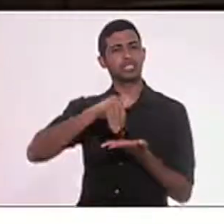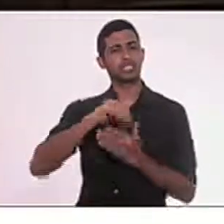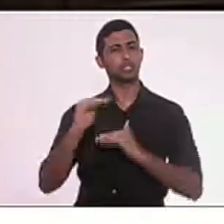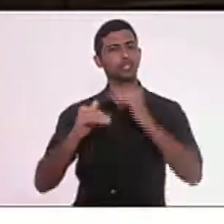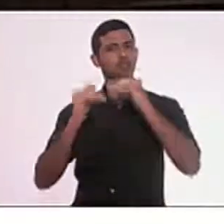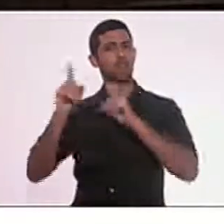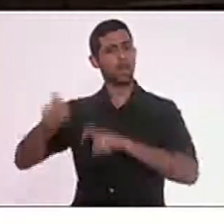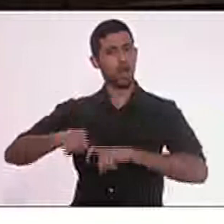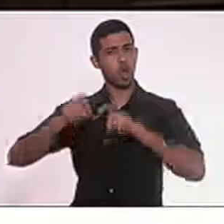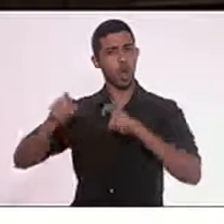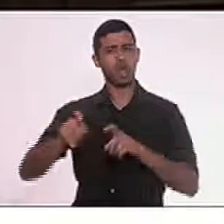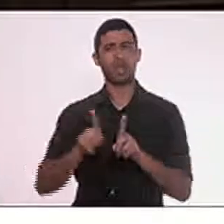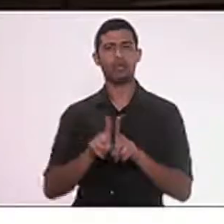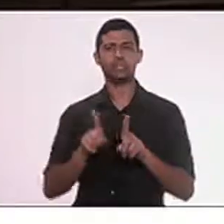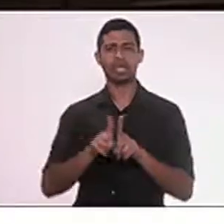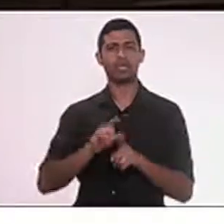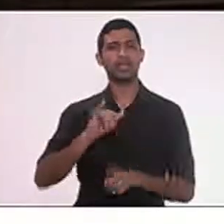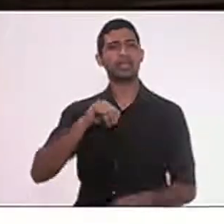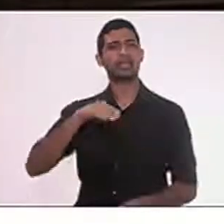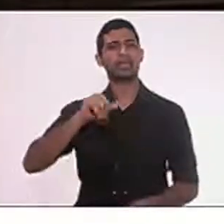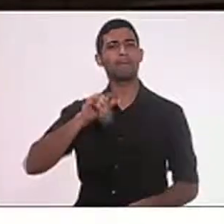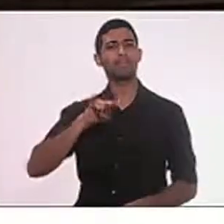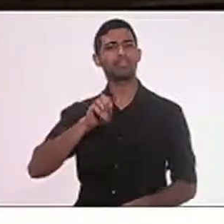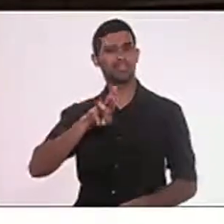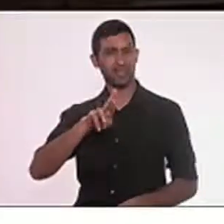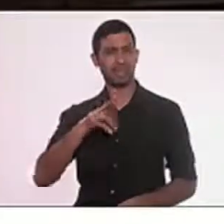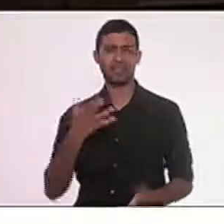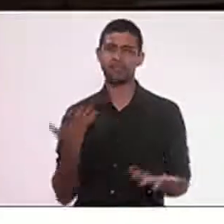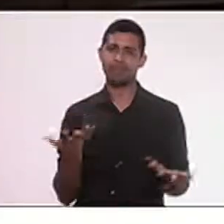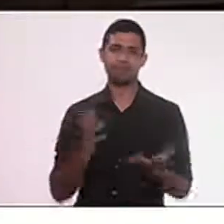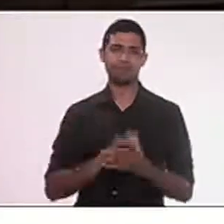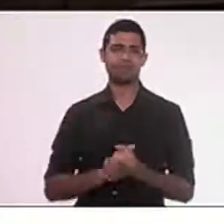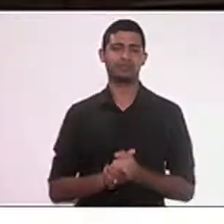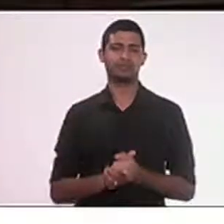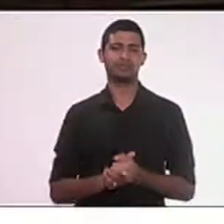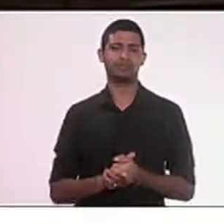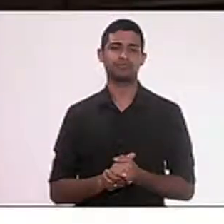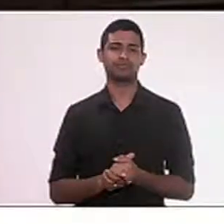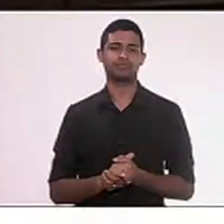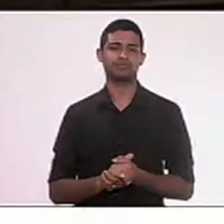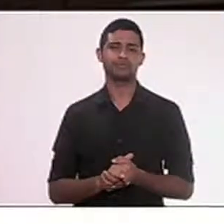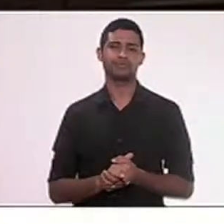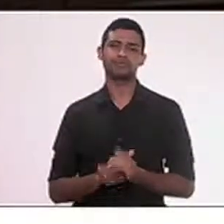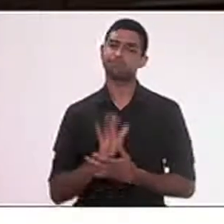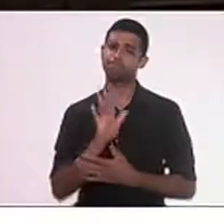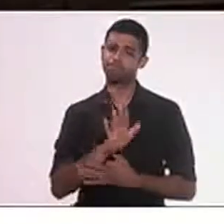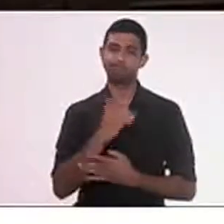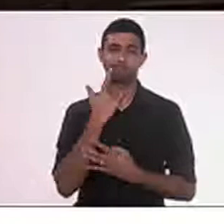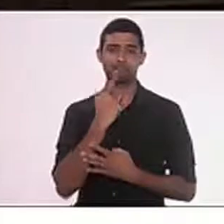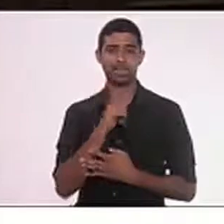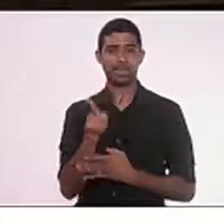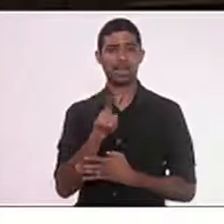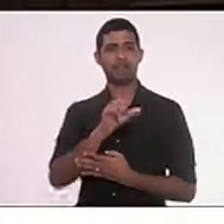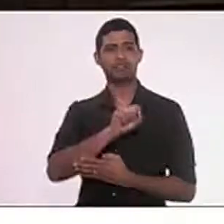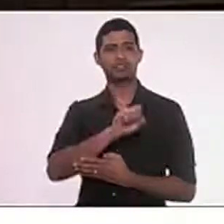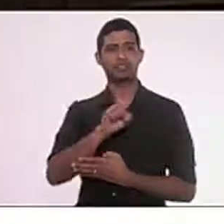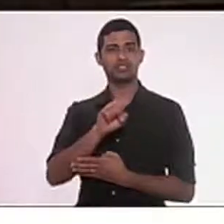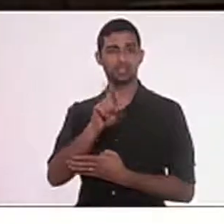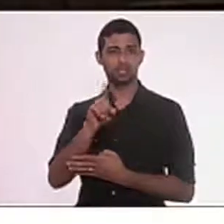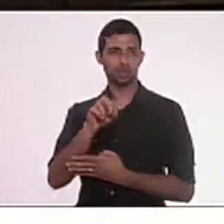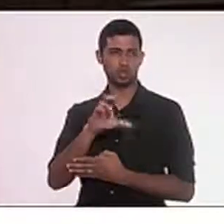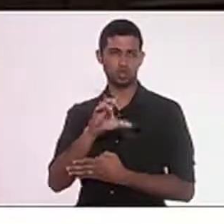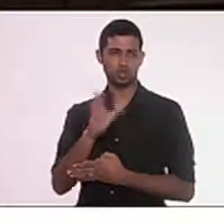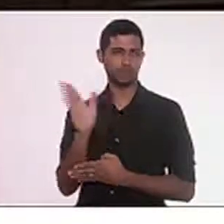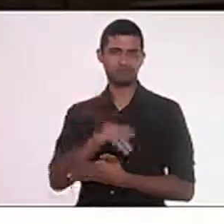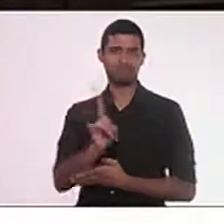Desenvolvimento Rural, da Emater, entretanto, da Pesagro, entretanto, a SEDUC não se fez presente